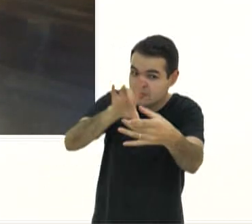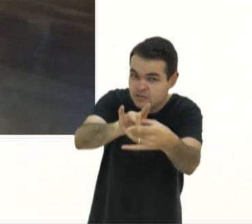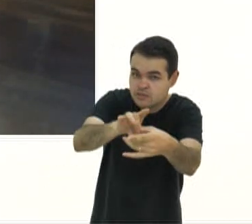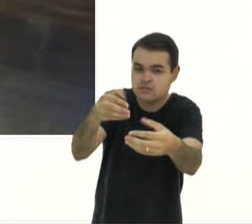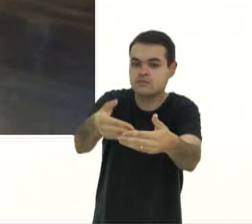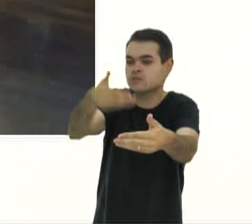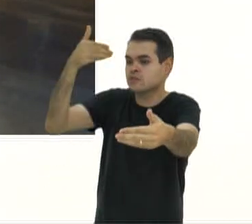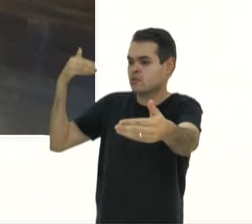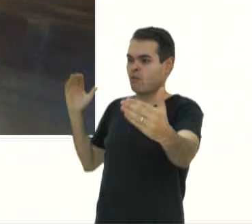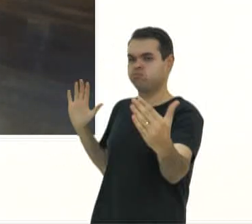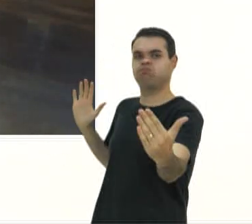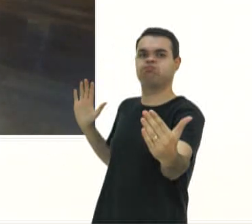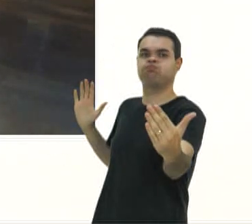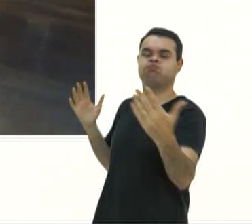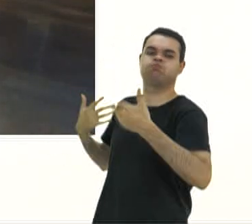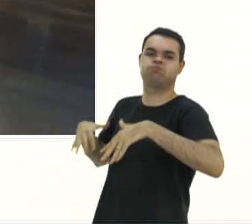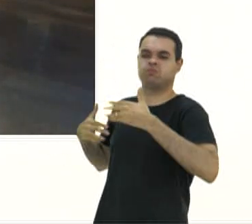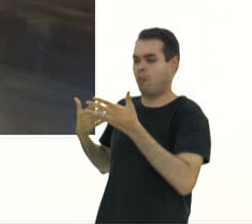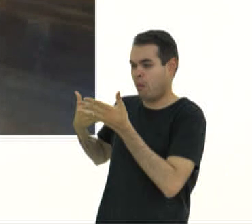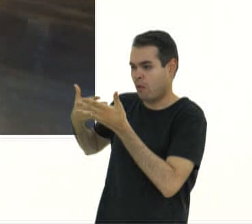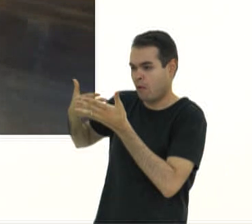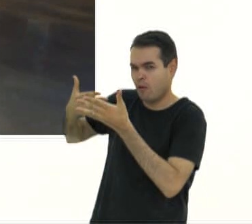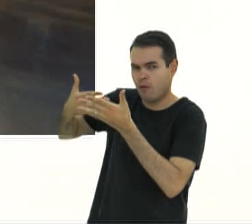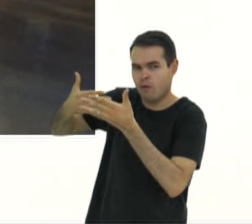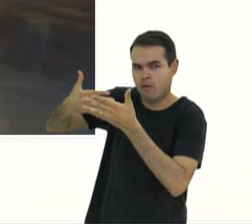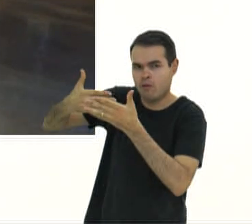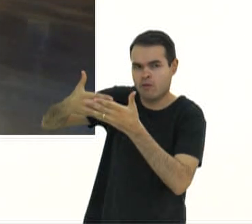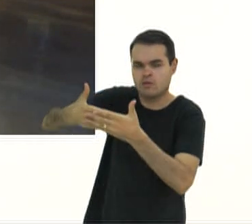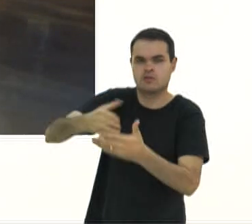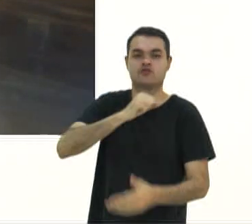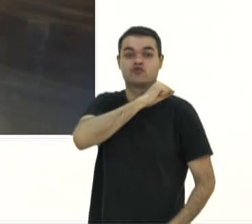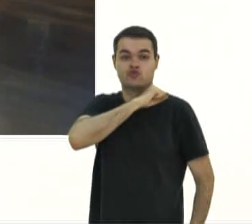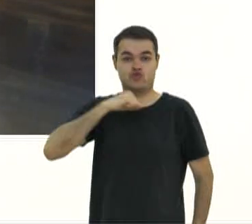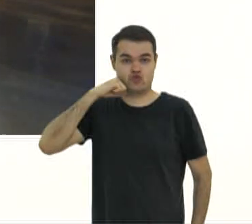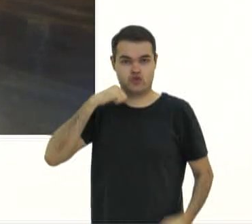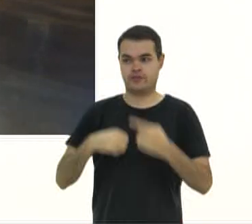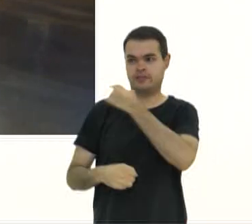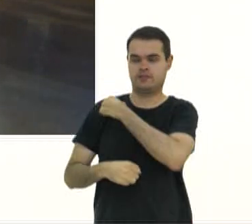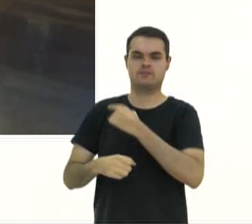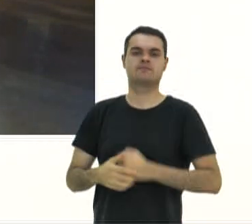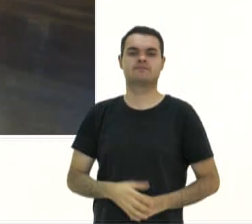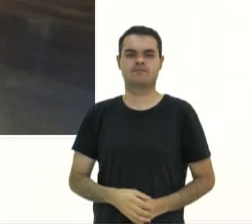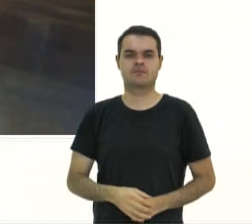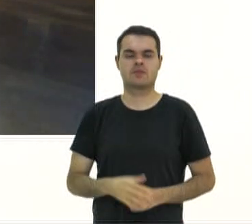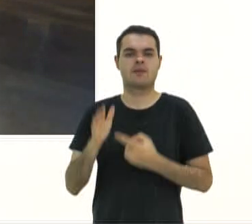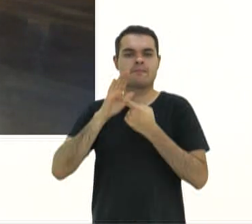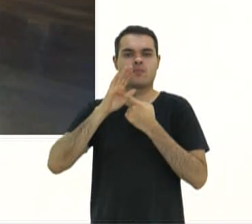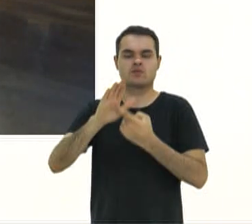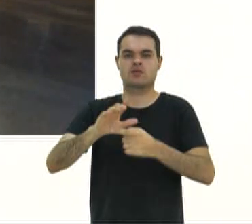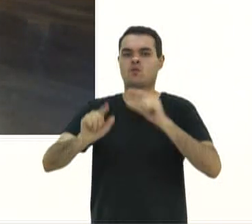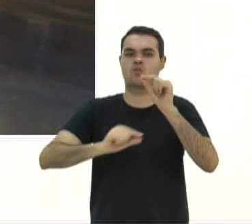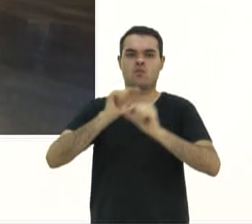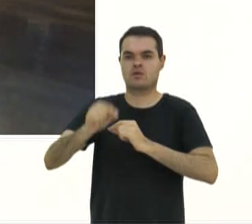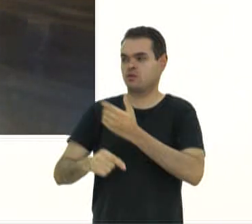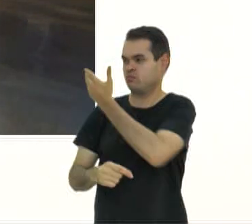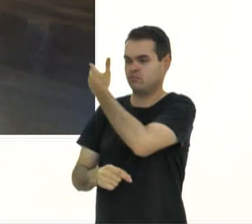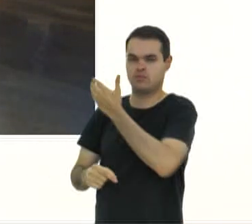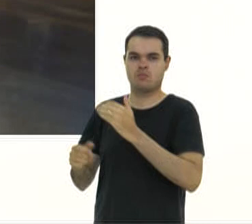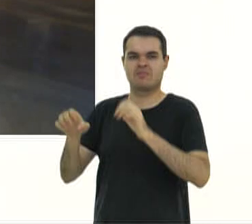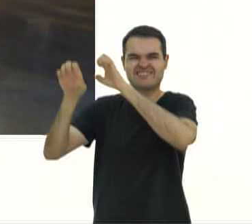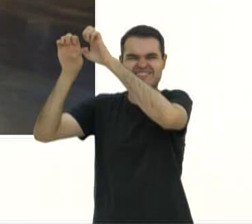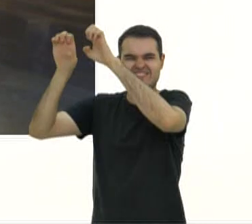espaço muito grande de pensamento. O Sócrates está aqui para representar quem? Uma filosofia, né,